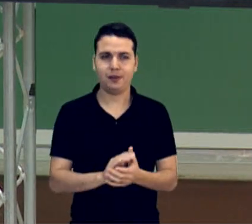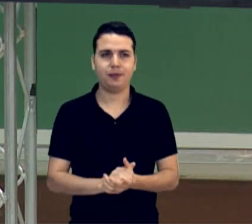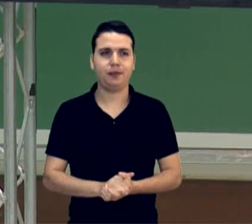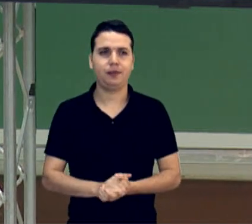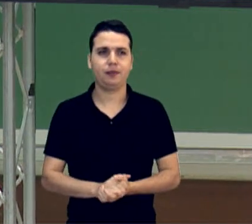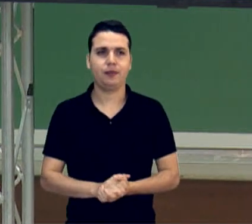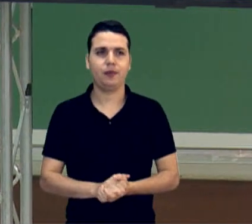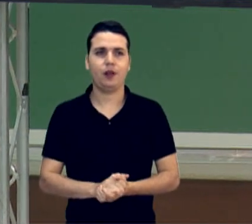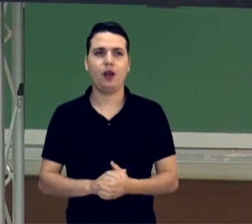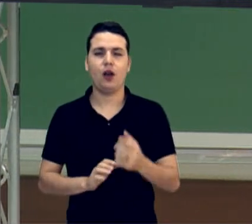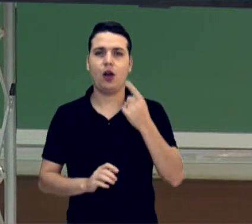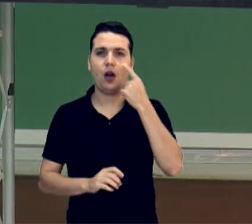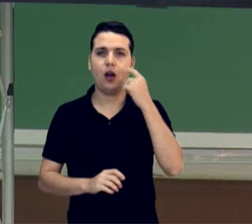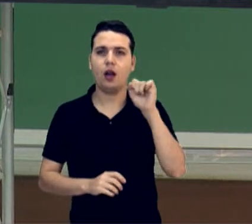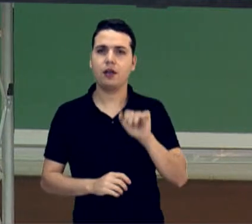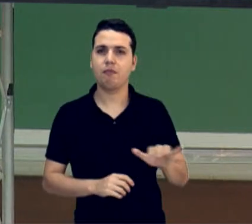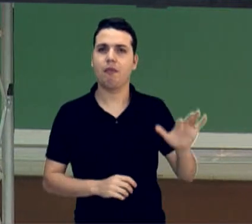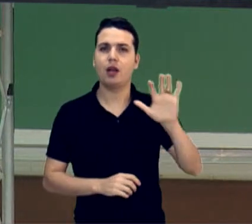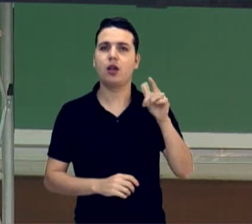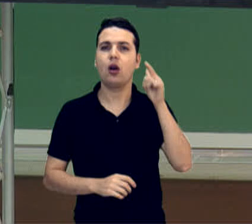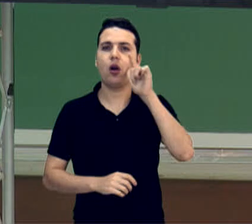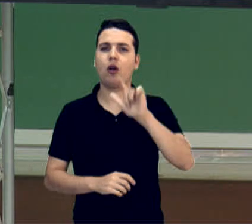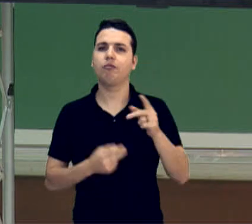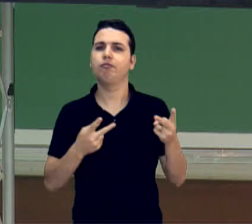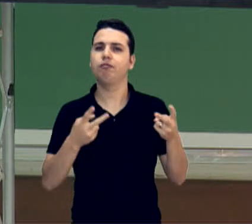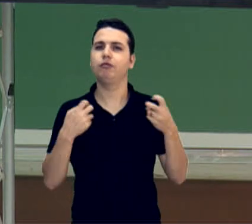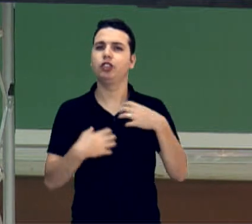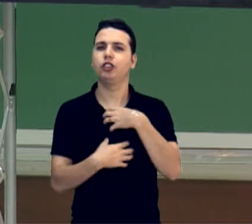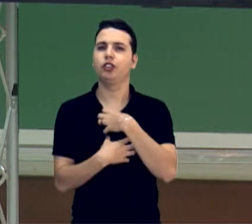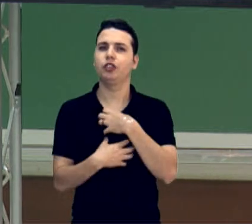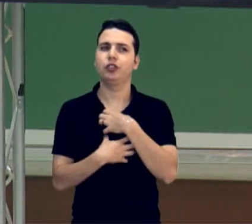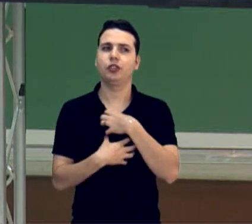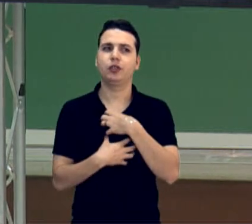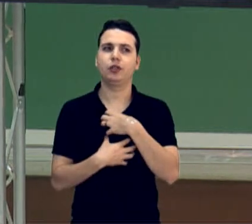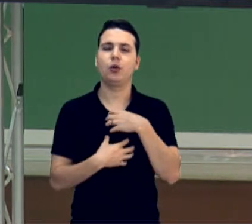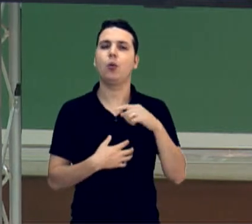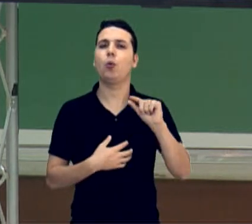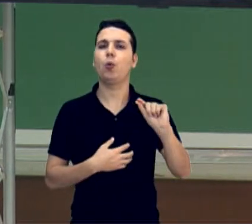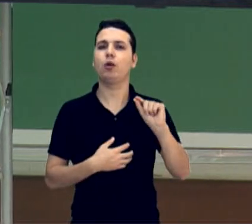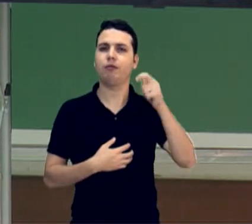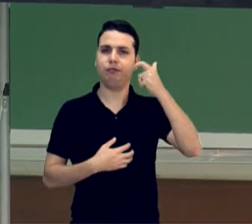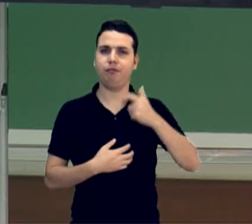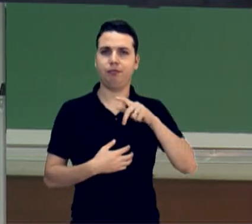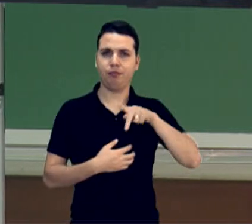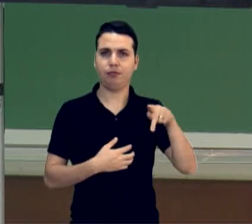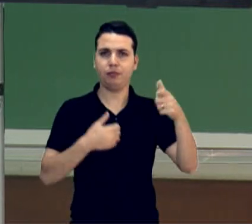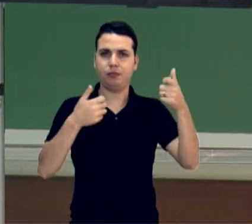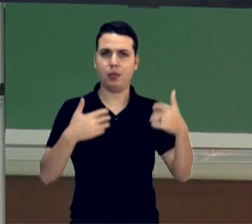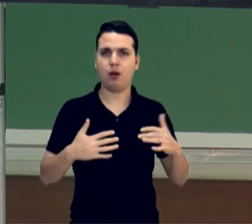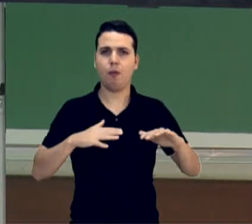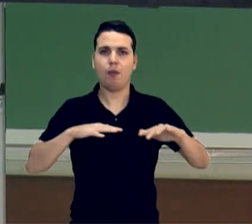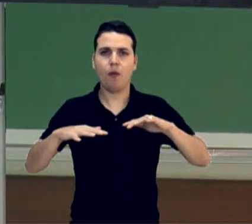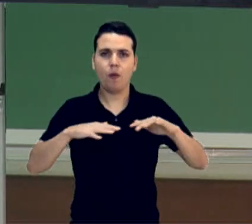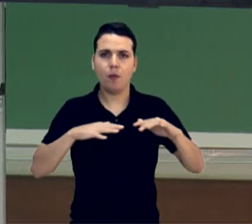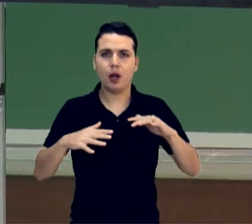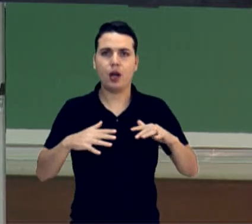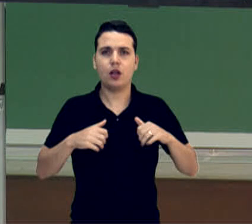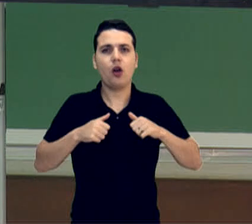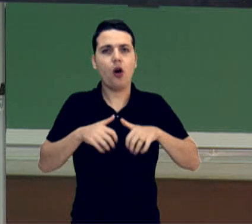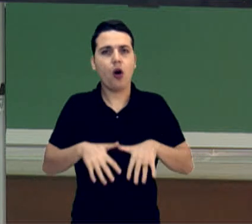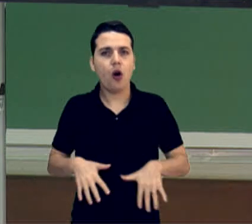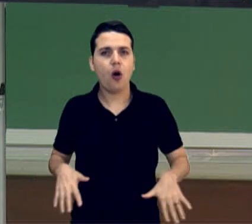aqui nas imagens nós conseguimos ter uma noção, né, do que a prof falou, dessa questão dos movimentos, da roupa